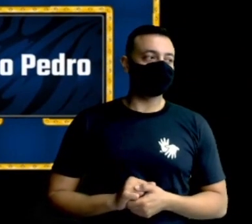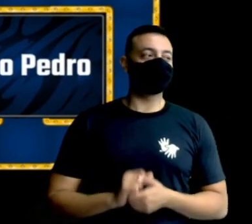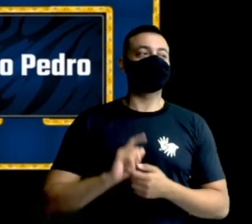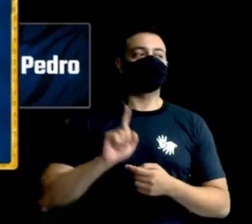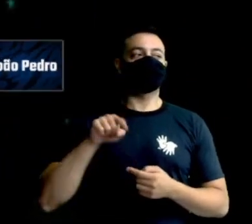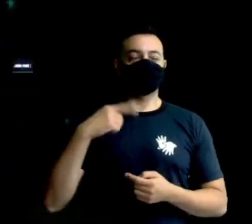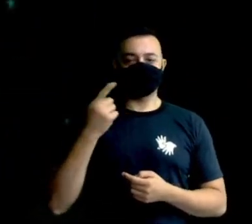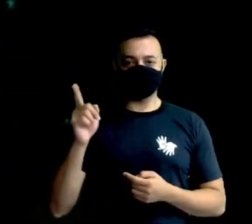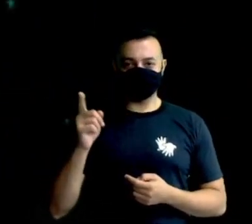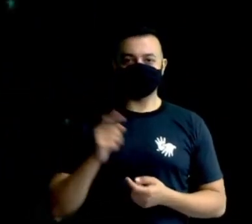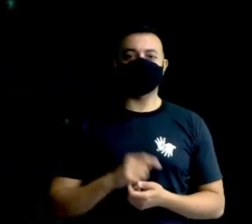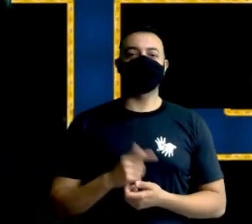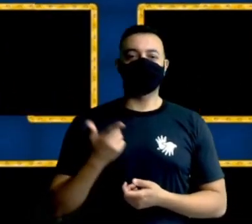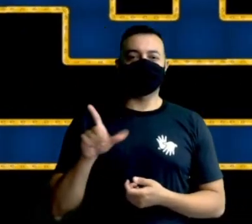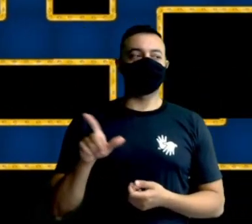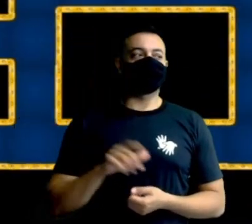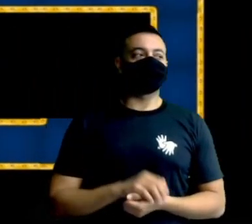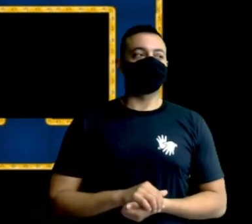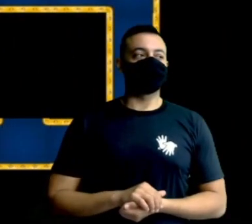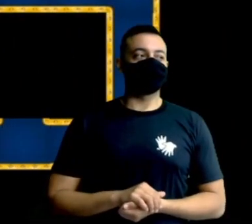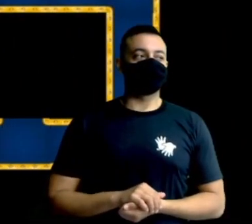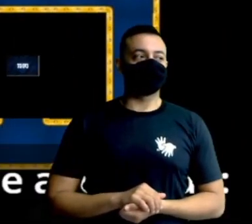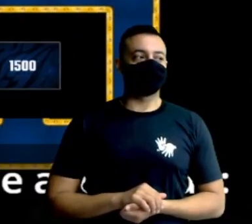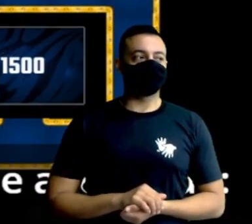Vamos à próxima questão.